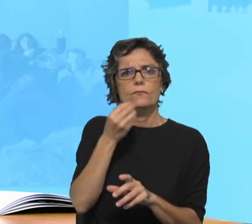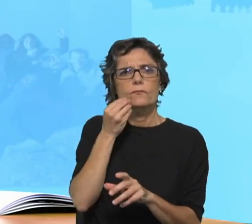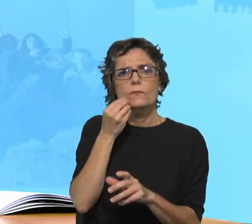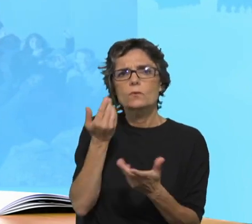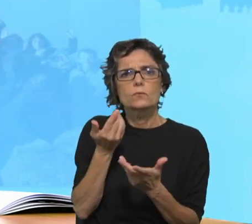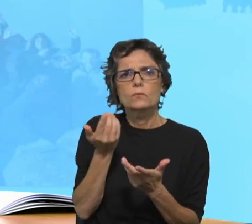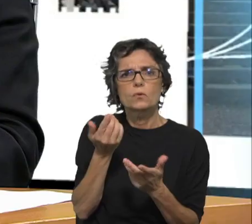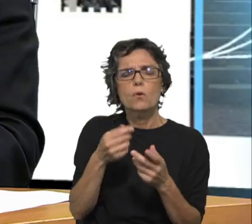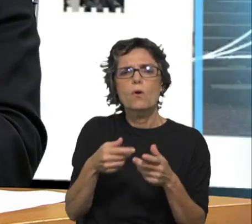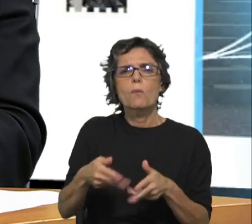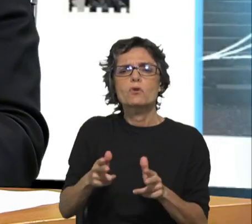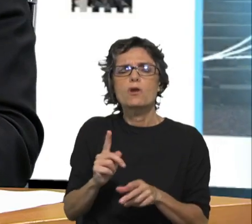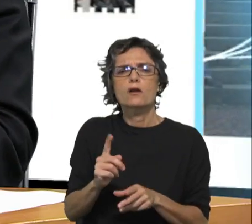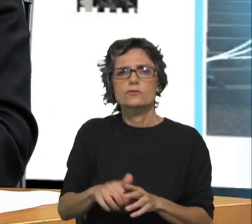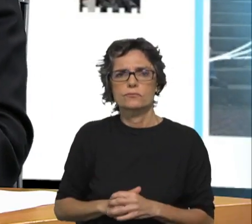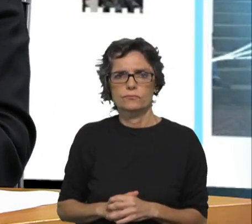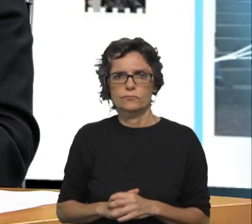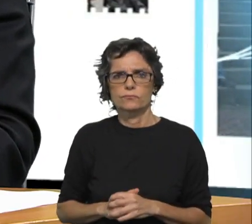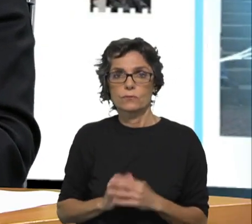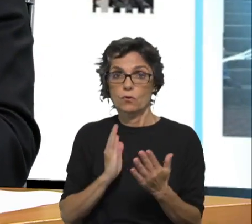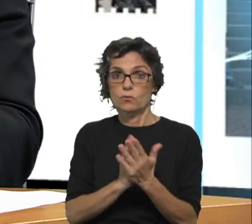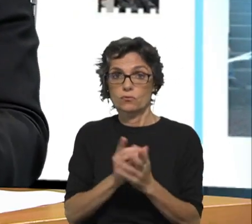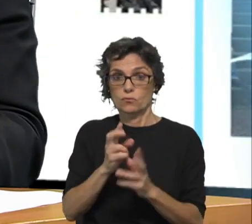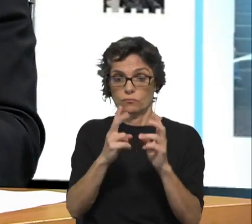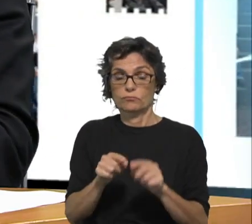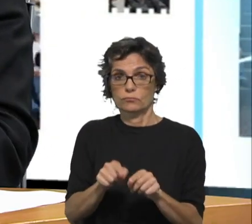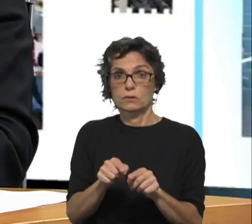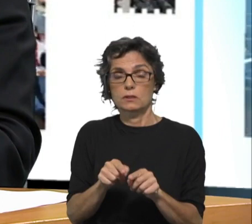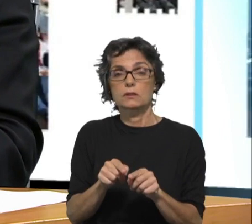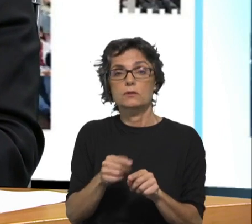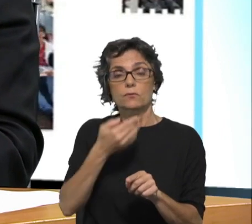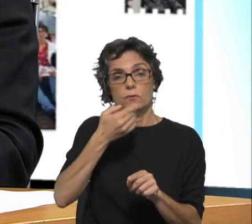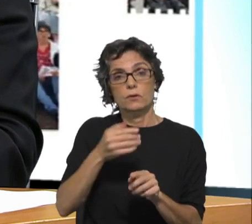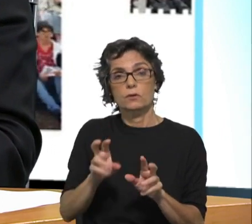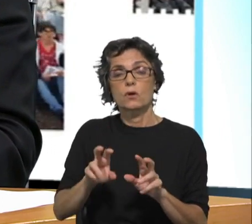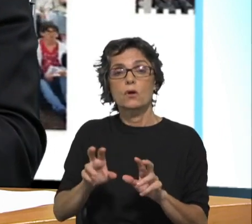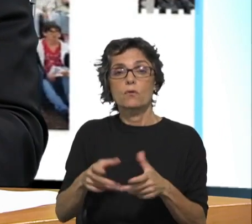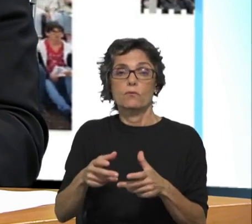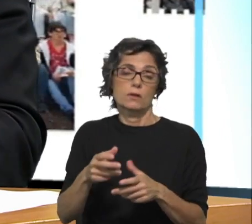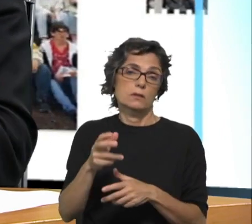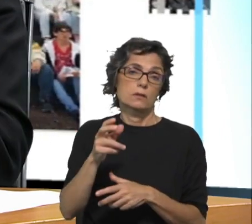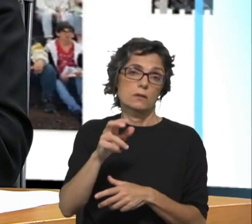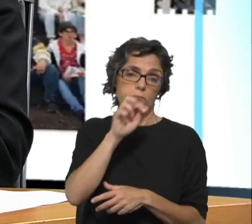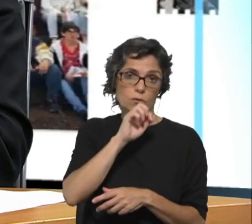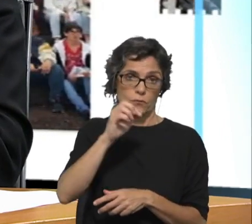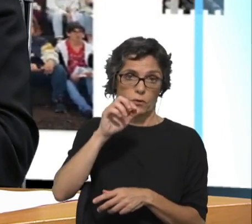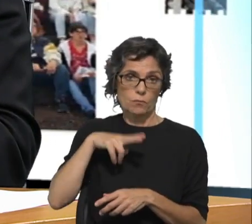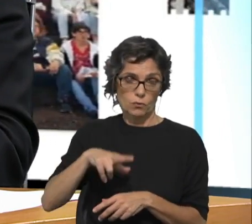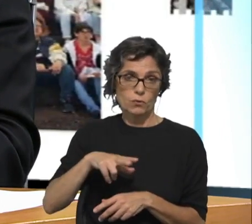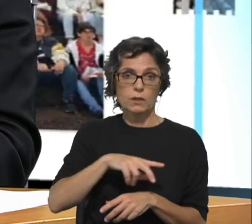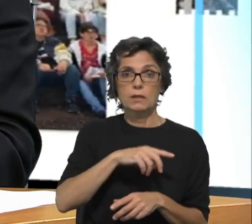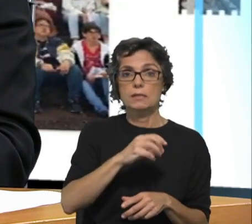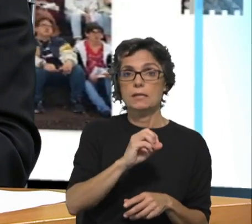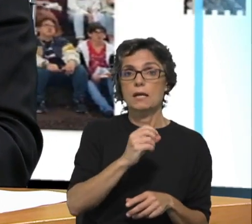com que metodologia? Bem, isto foi um estudo que desenvolvemos a pedido da Conferência Episcopal Portuguesa entre abril e outubro de 22